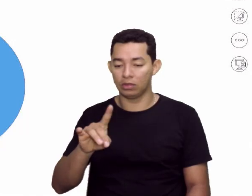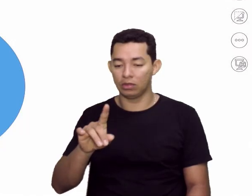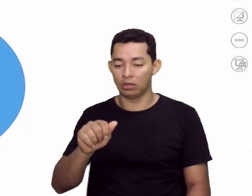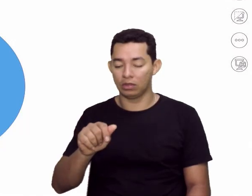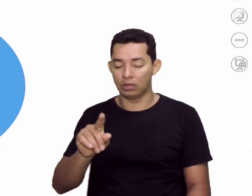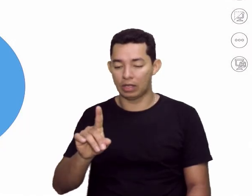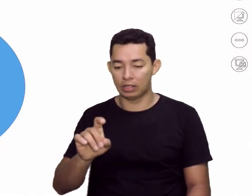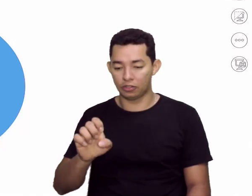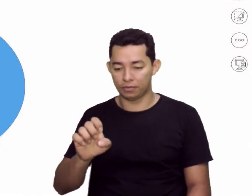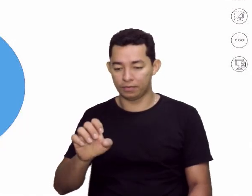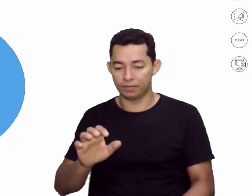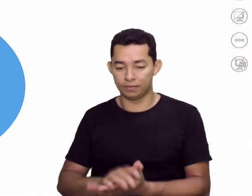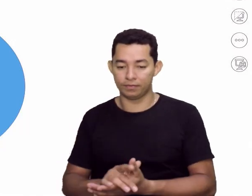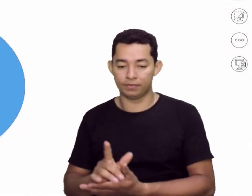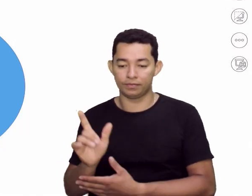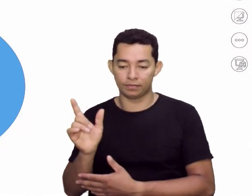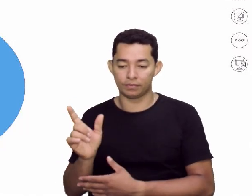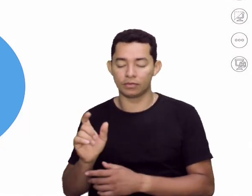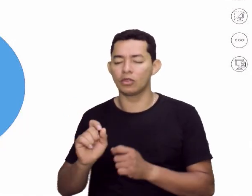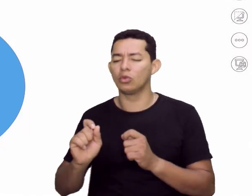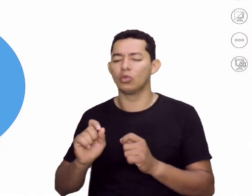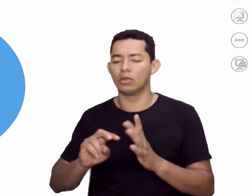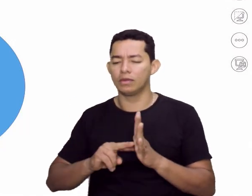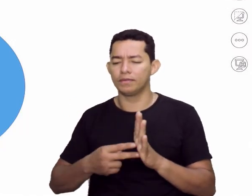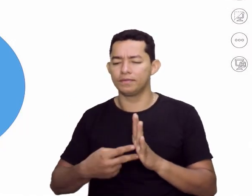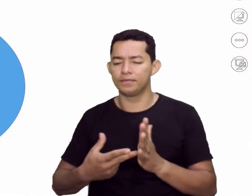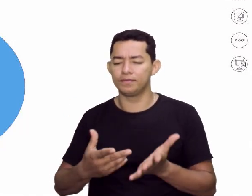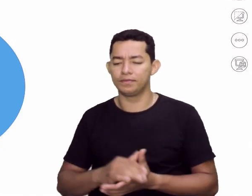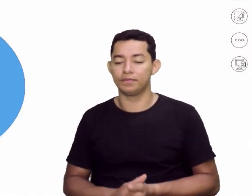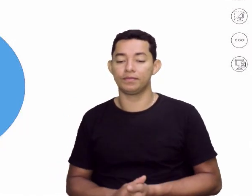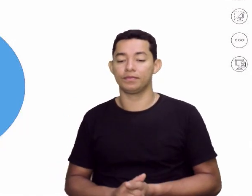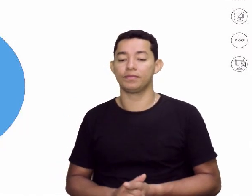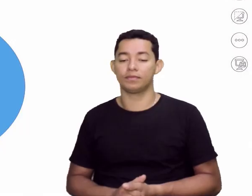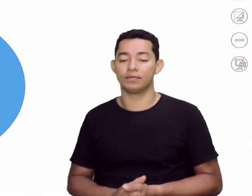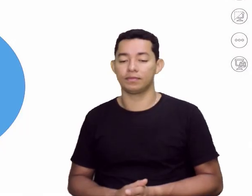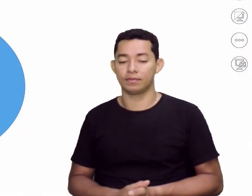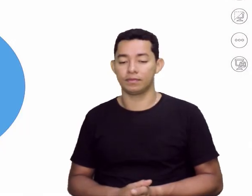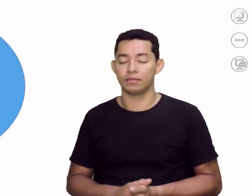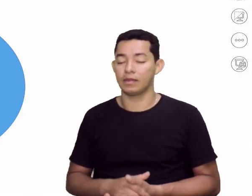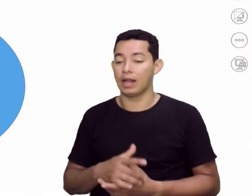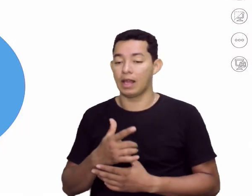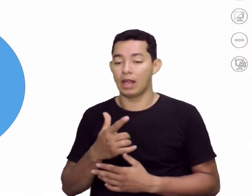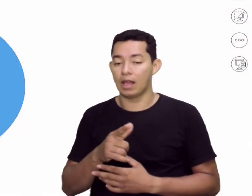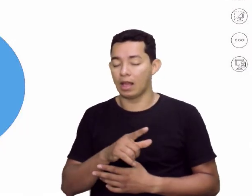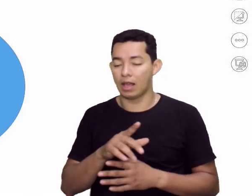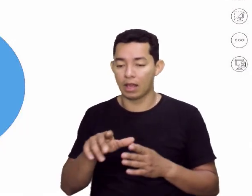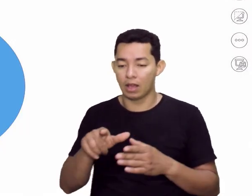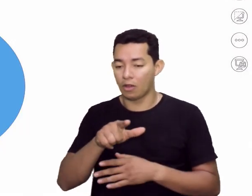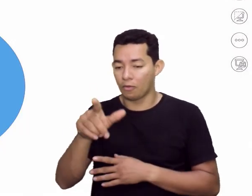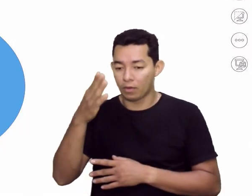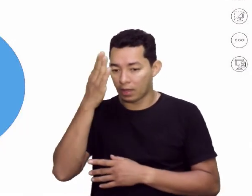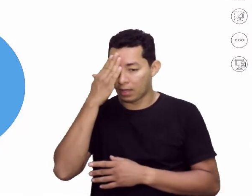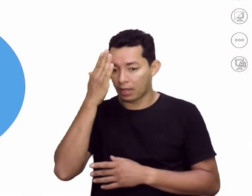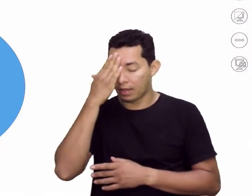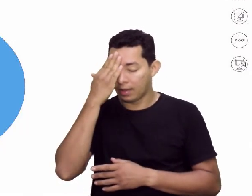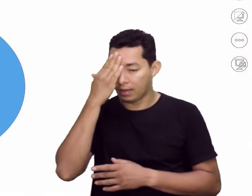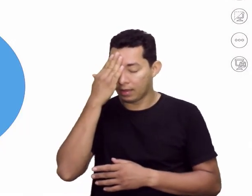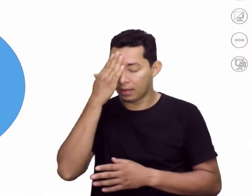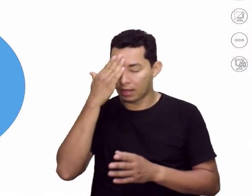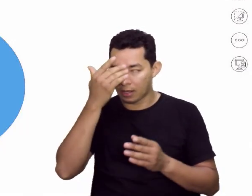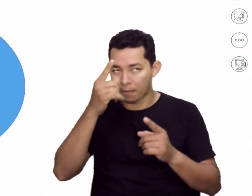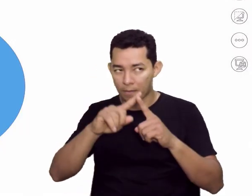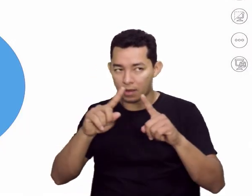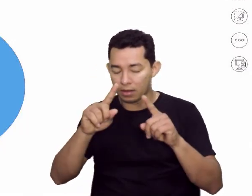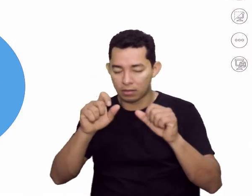A subjetividade da obra, o que significa isso? É as outras coisas que você entende indiretamente